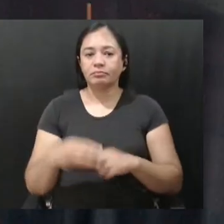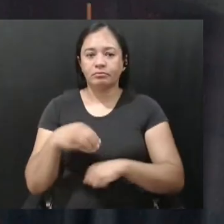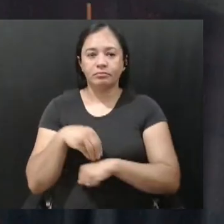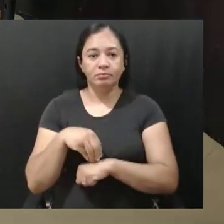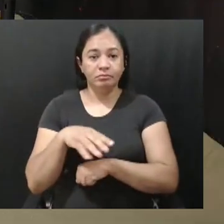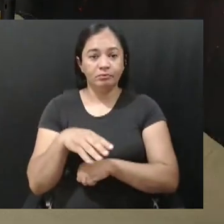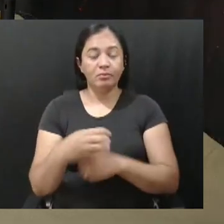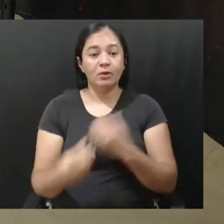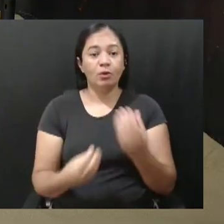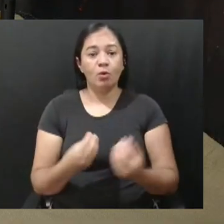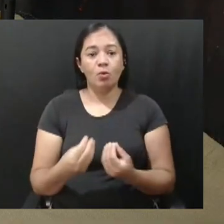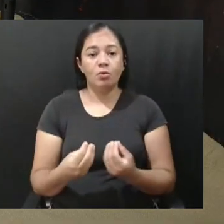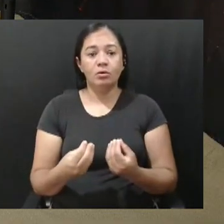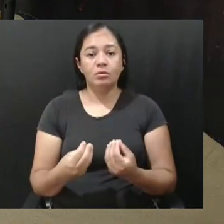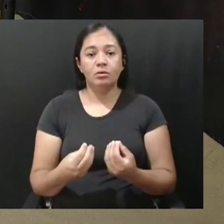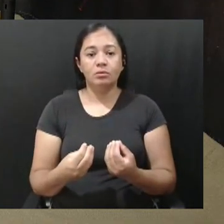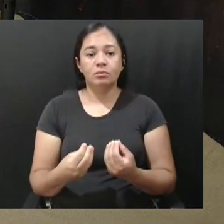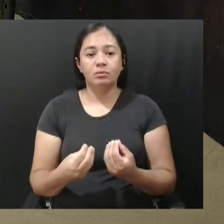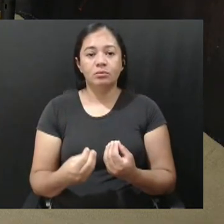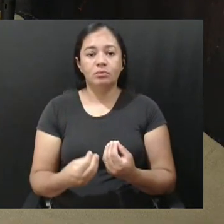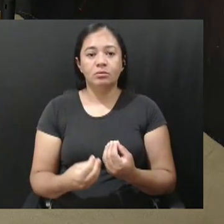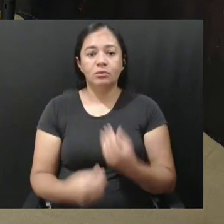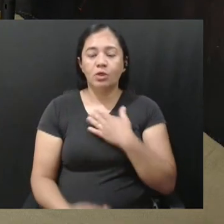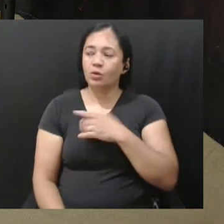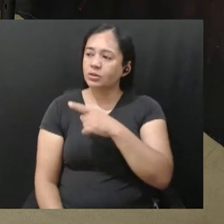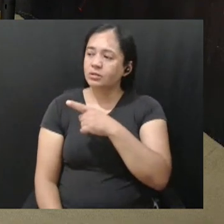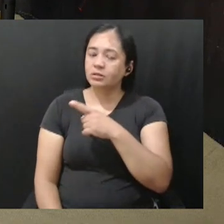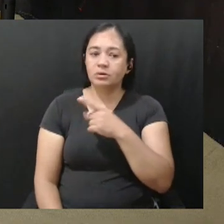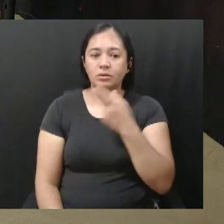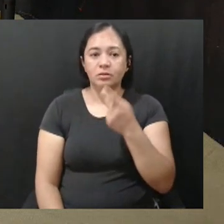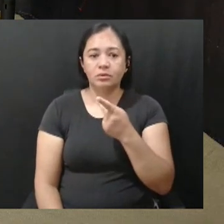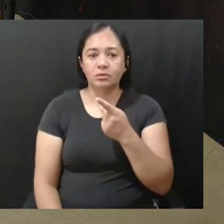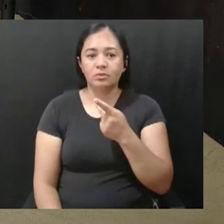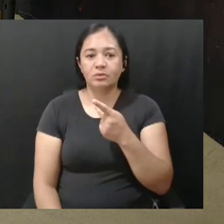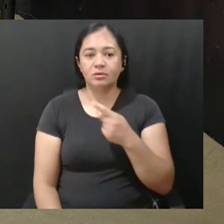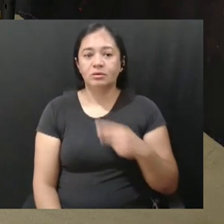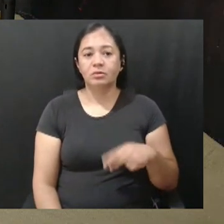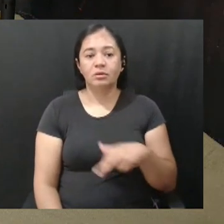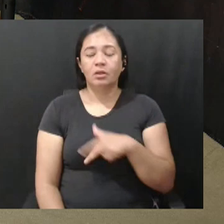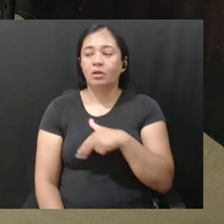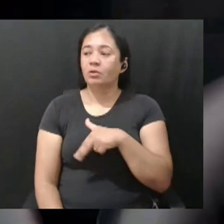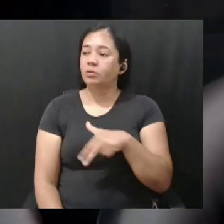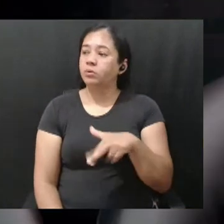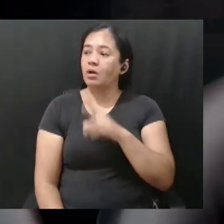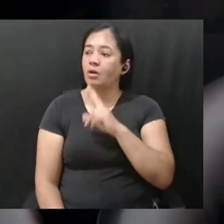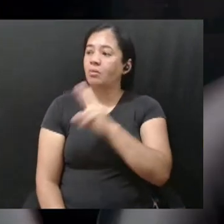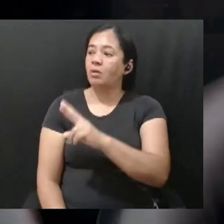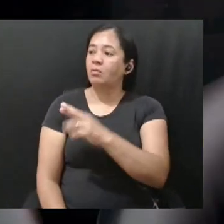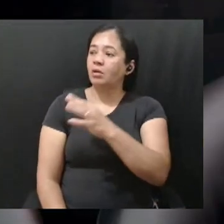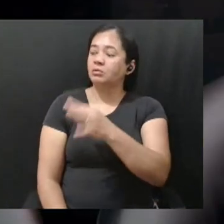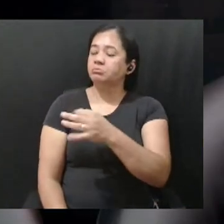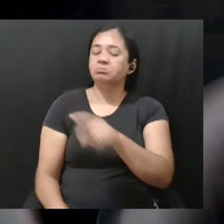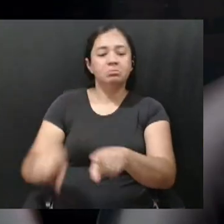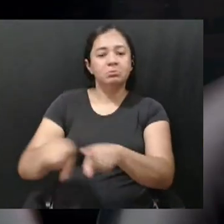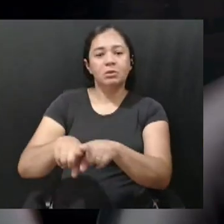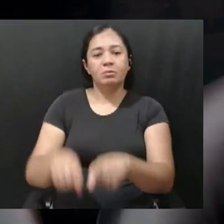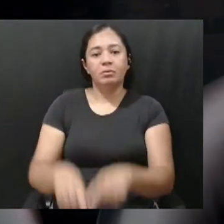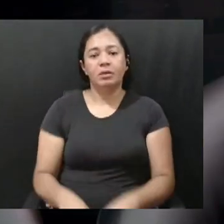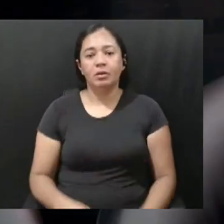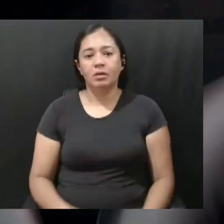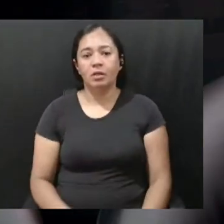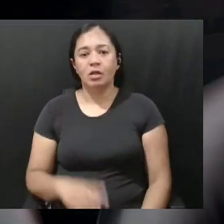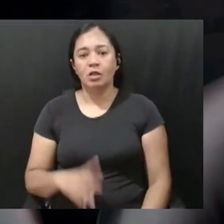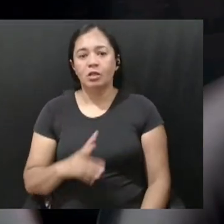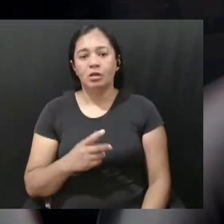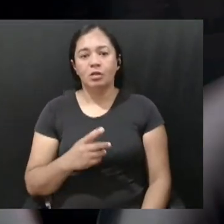isso eu gostei bastante do que ela falou, né? De você sair andando, né? Sair andando também é uma resposta, também né? é uma resposta. Exato, né? Porque as pessoas falam assim, não, mas você tá fugindo. Não,